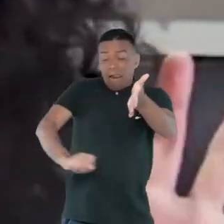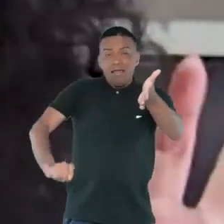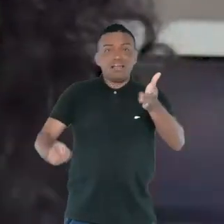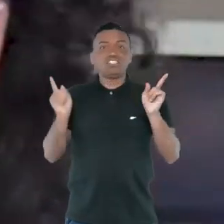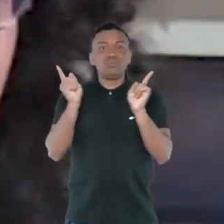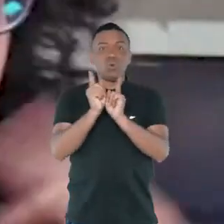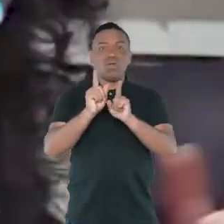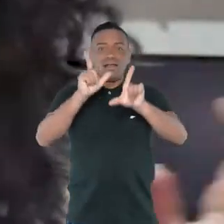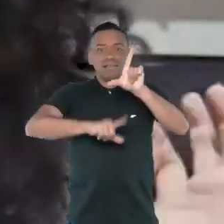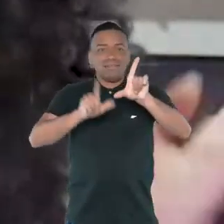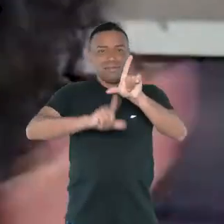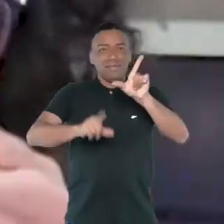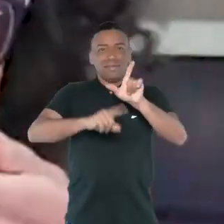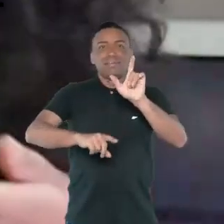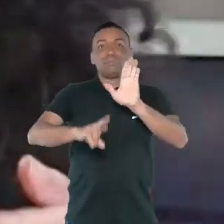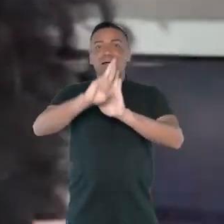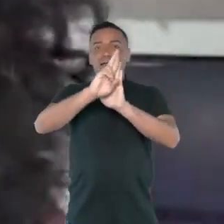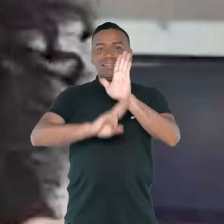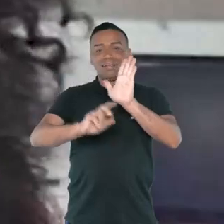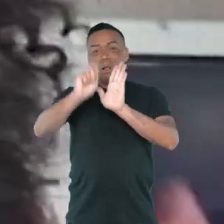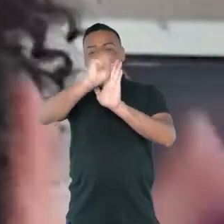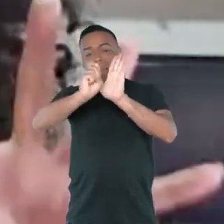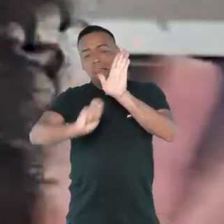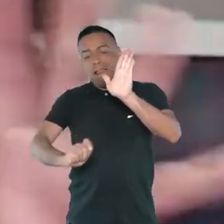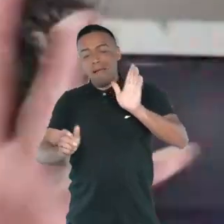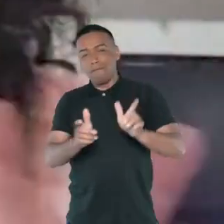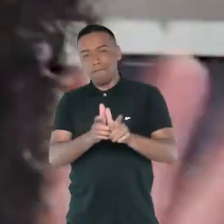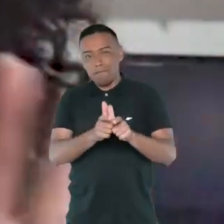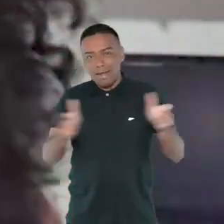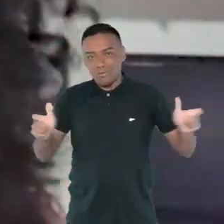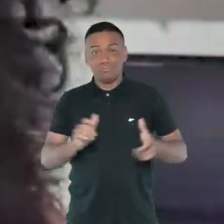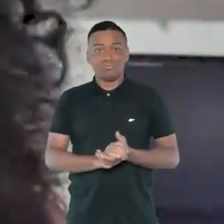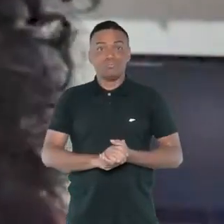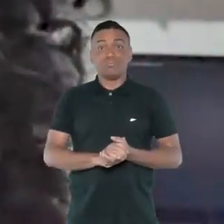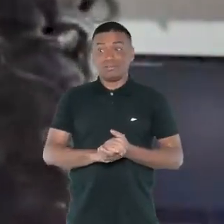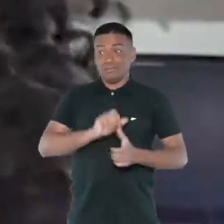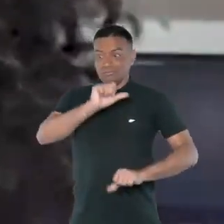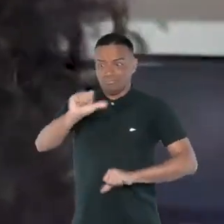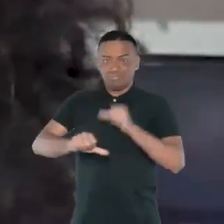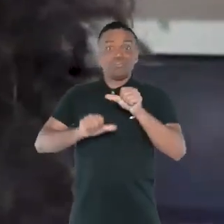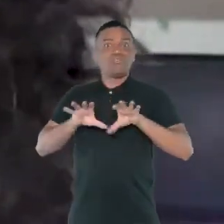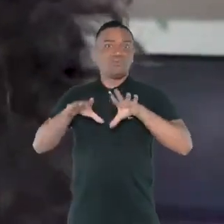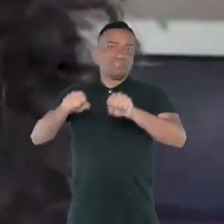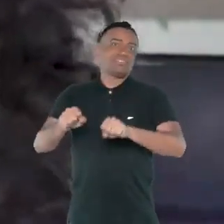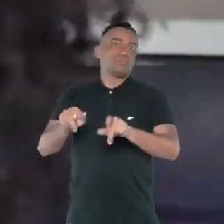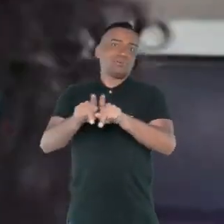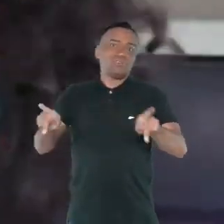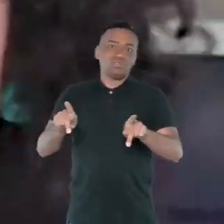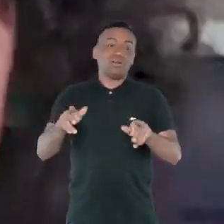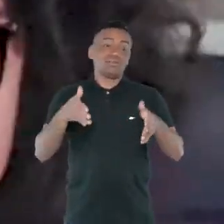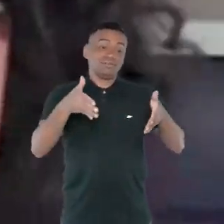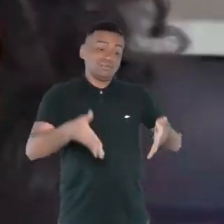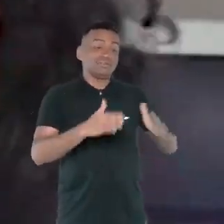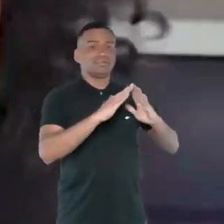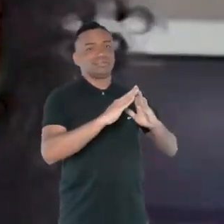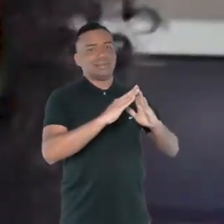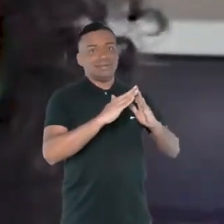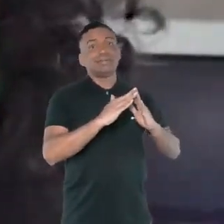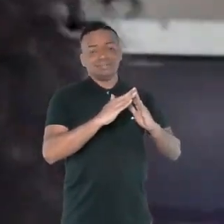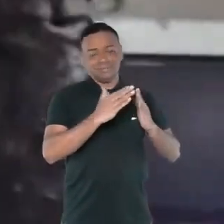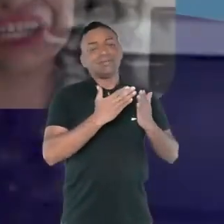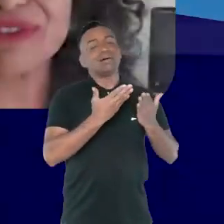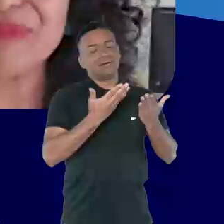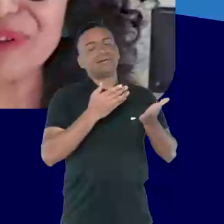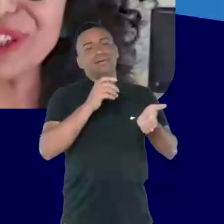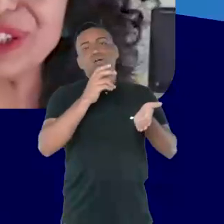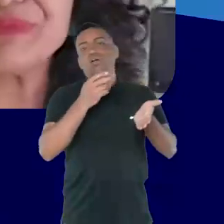desse limite, eu queria ir mais, eu ia diminuindo minha letra para caber mais na redação. E aí eu falei, olha, eu entendo a professora, porque coitada,